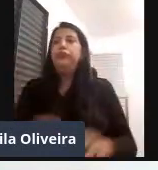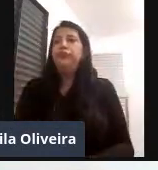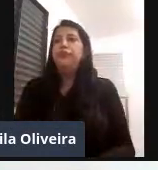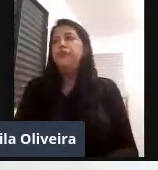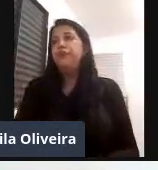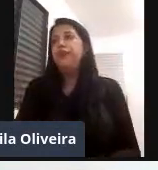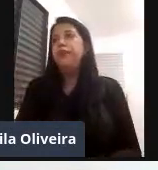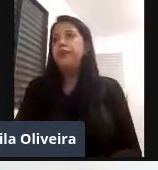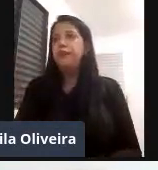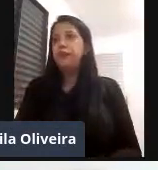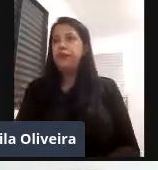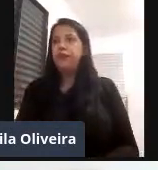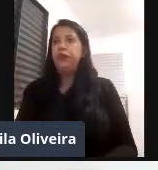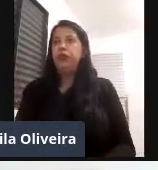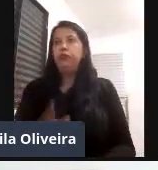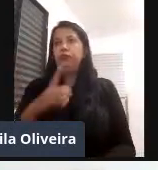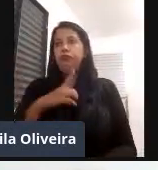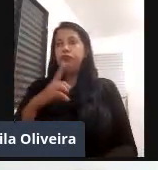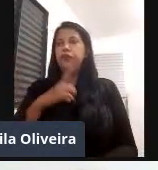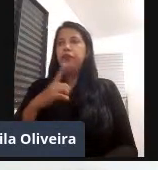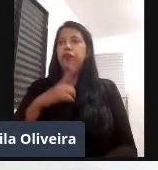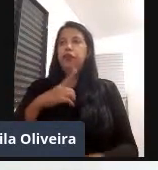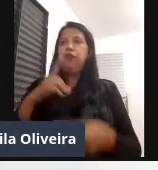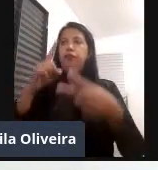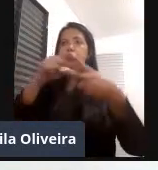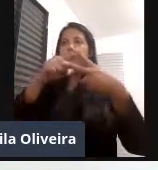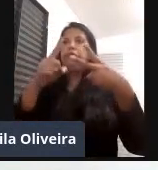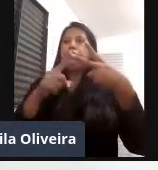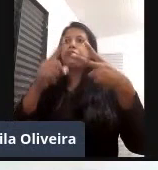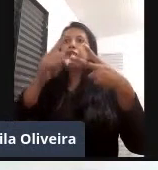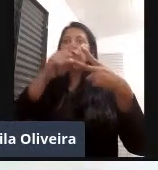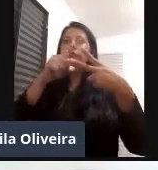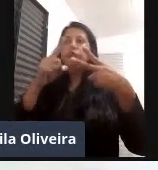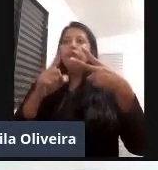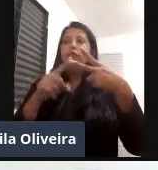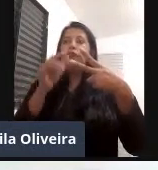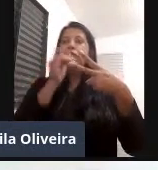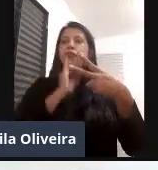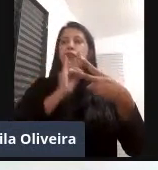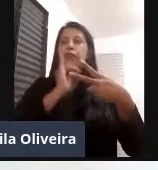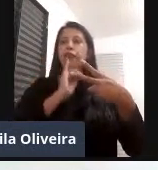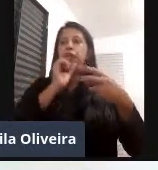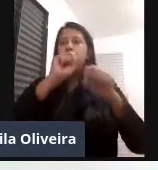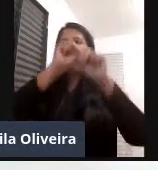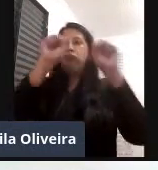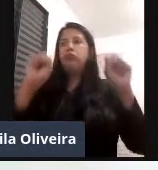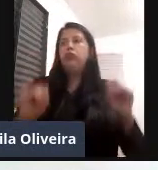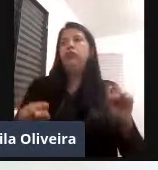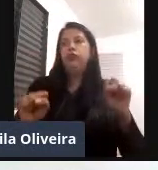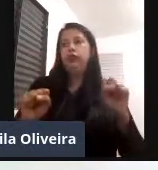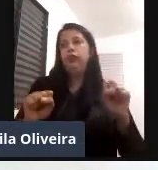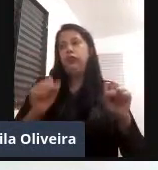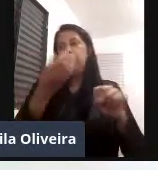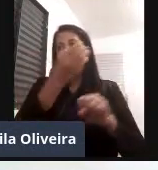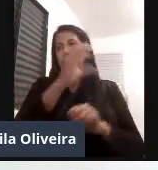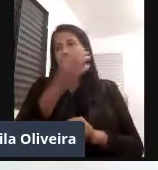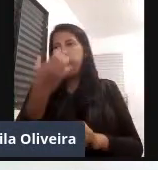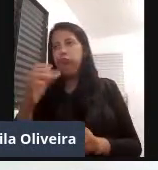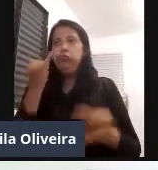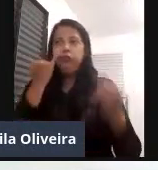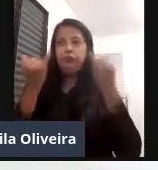Então, a gente tem basicamente, dois tipos de bases de dados científicas. Nós temos do